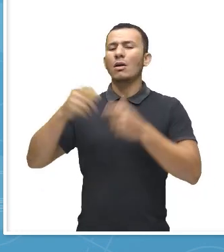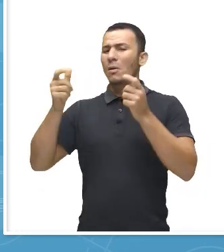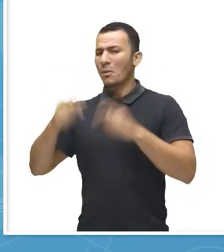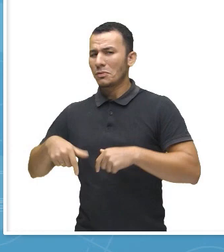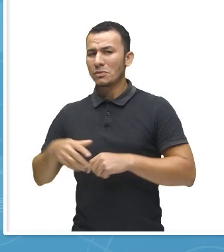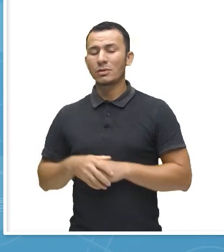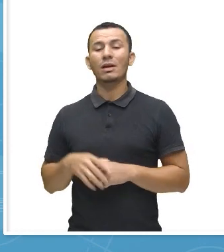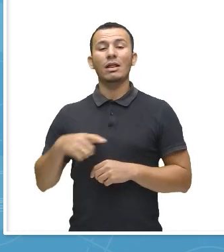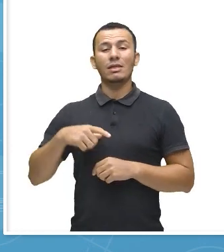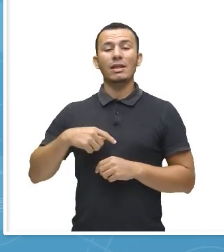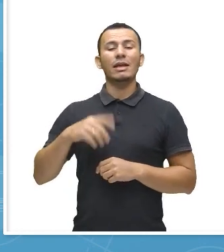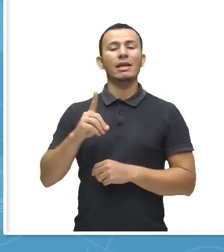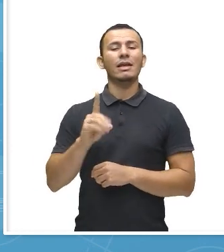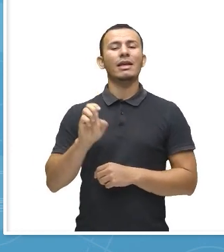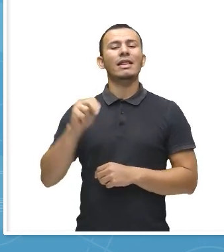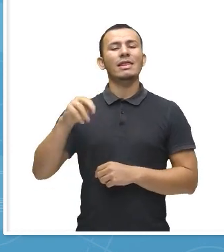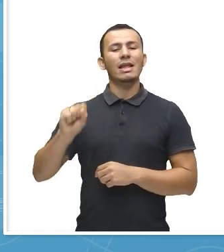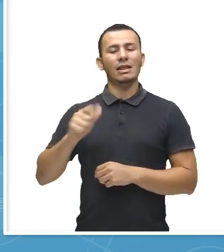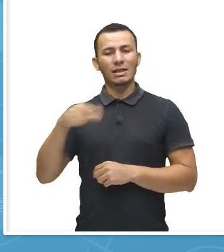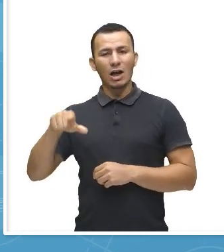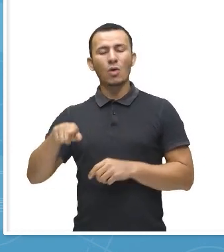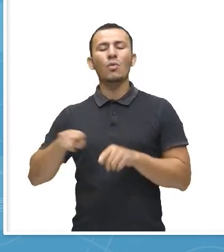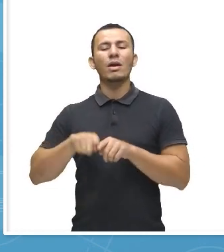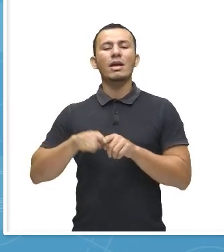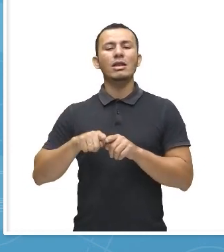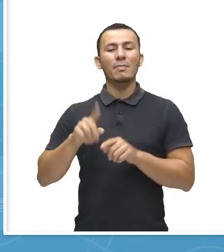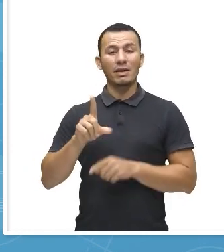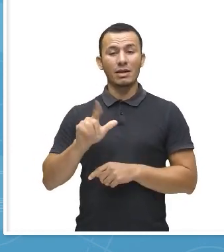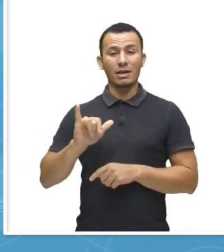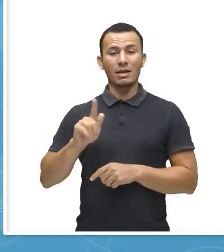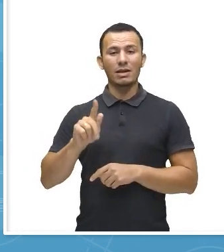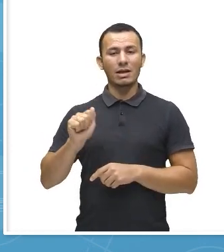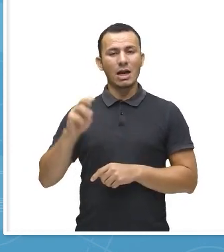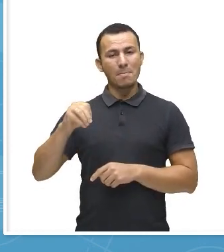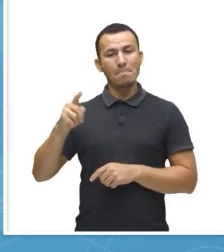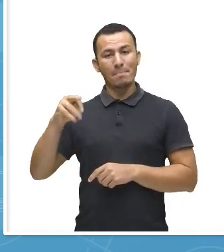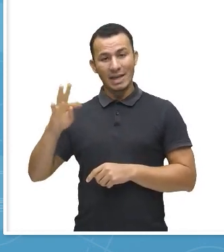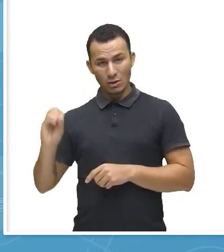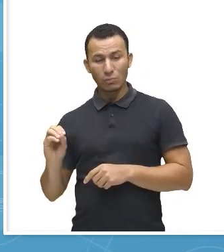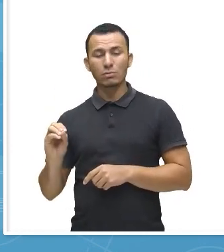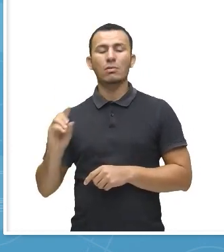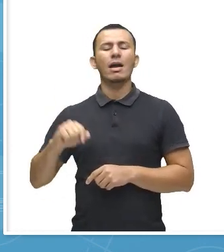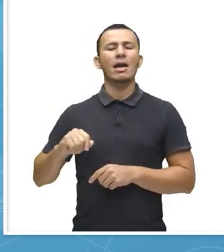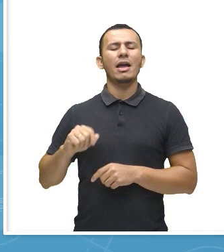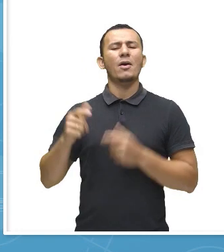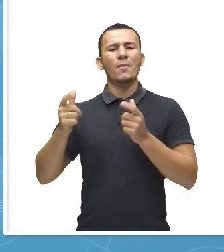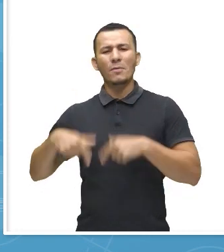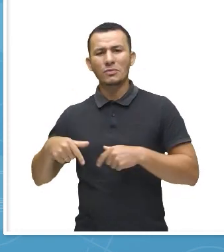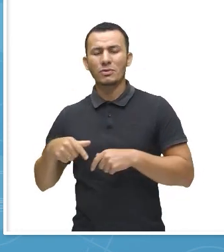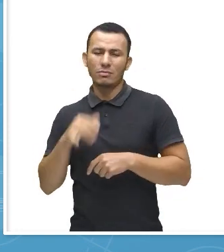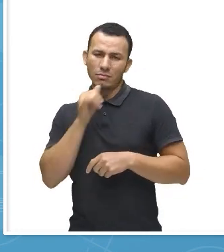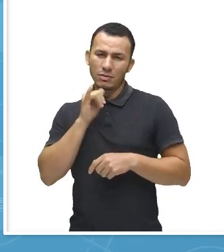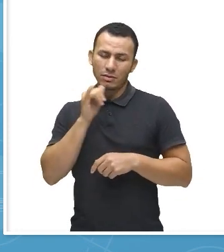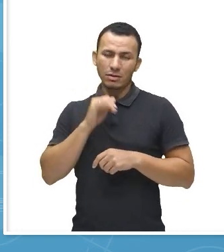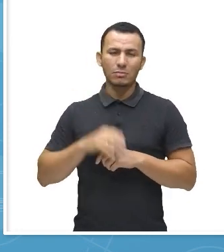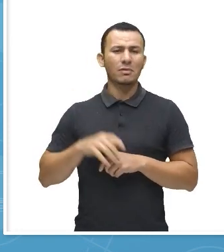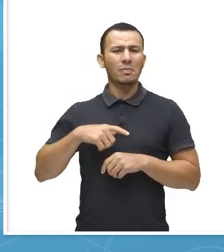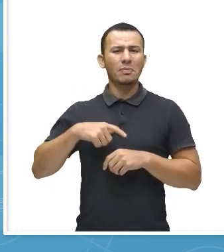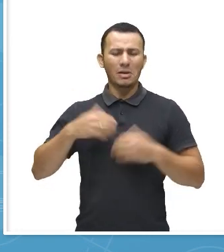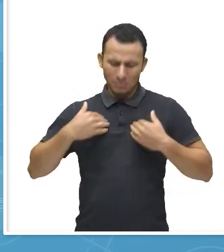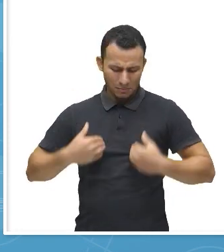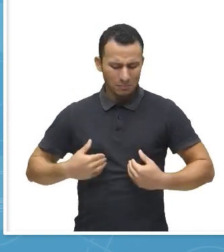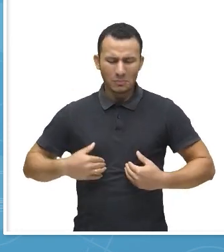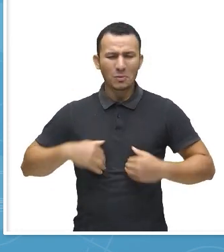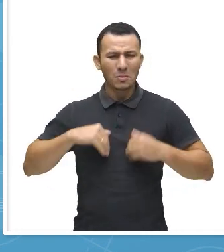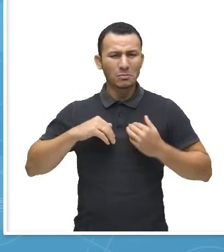nos tendões e nos ligamentos, né? Que são regiões ali que a gente vai encontrar em diversas partes do